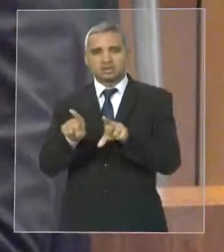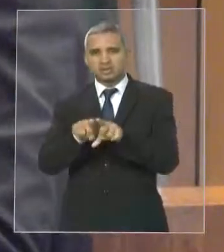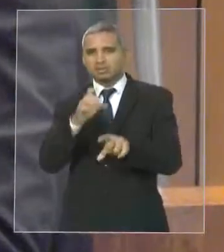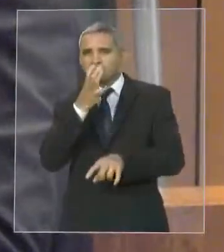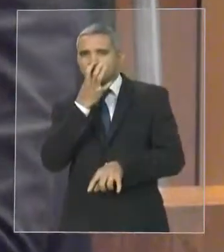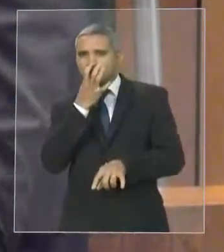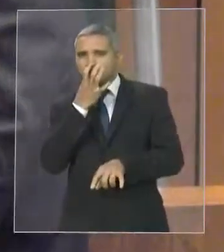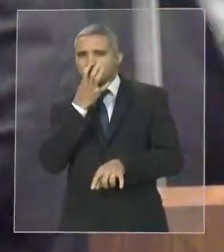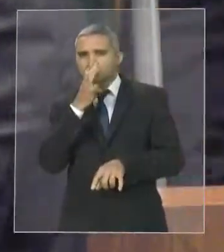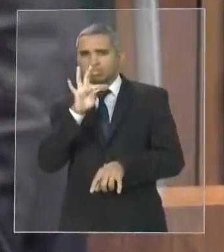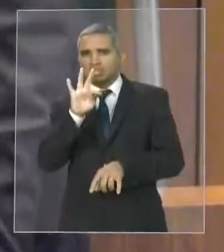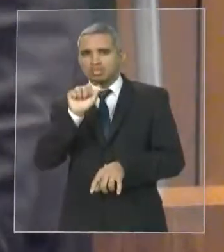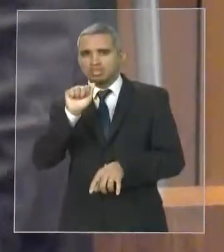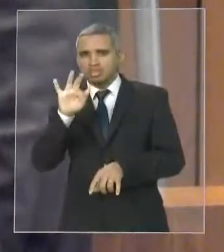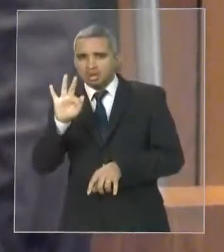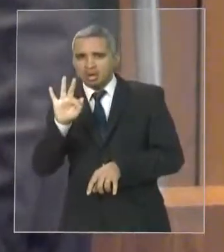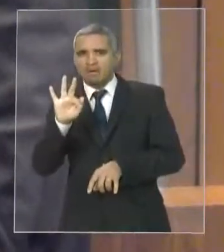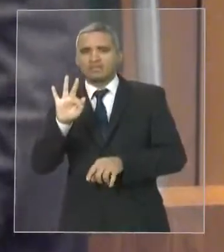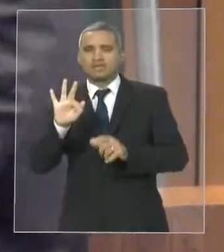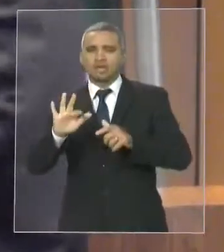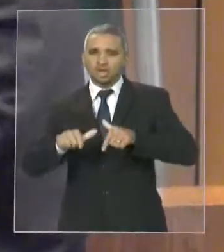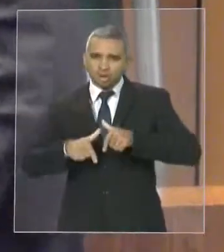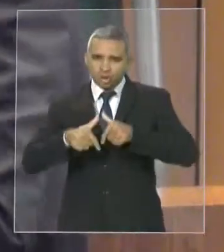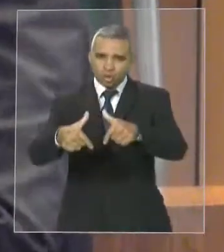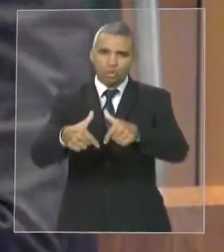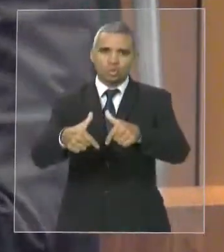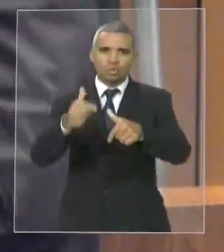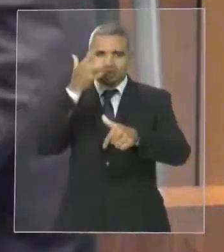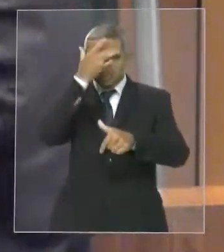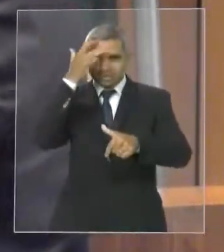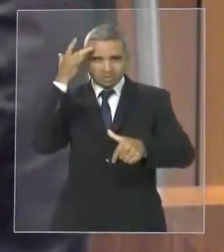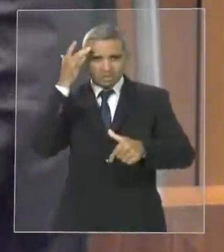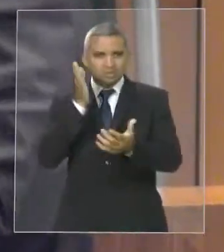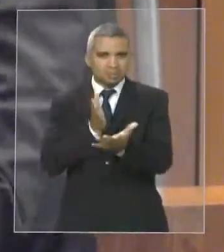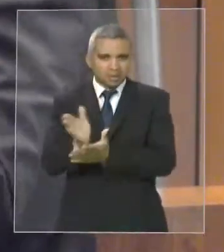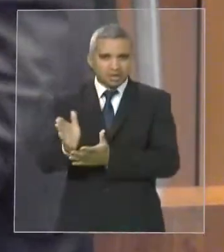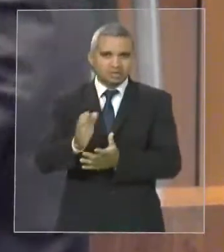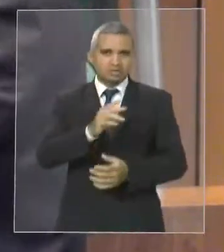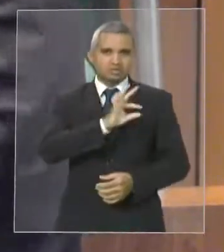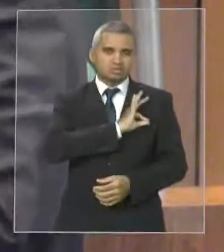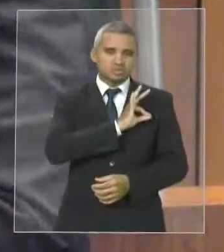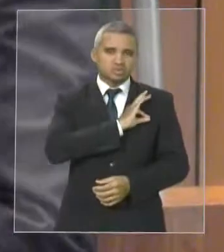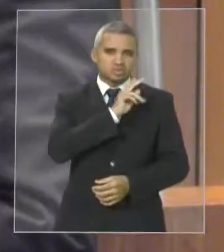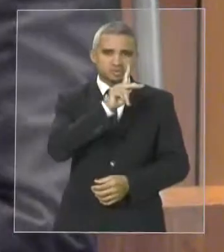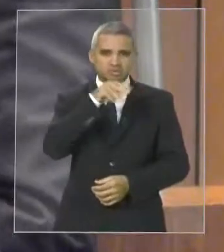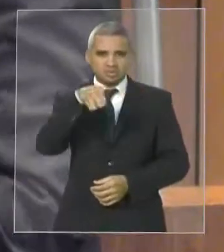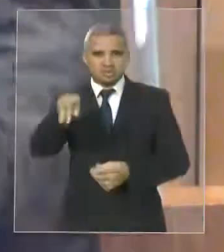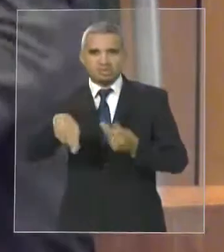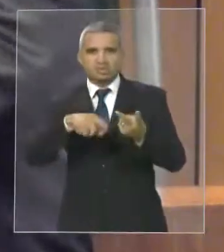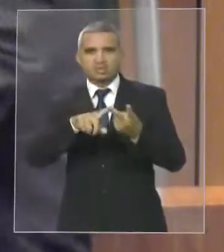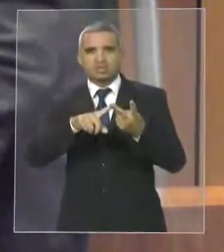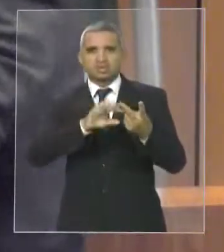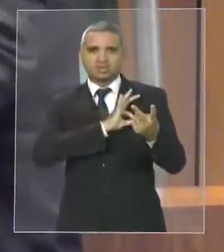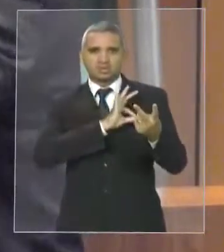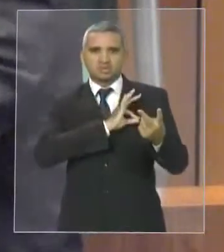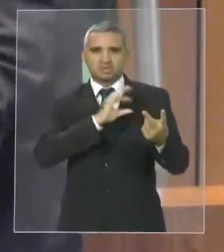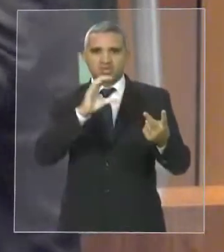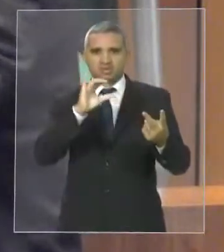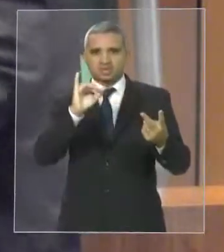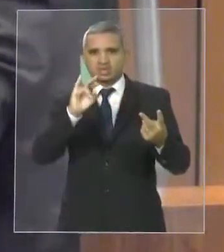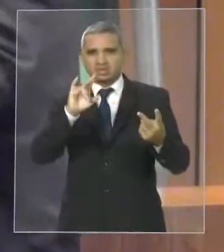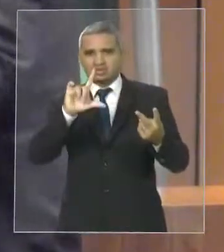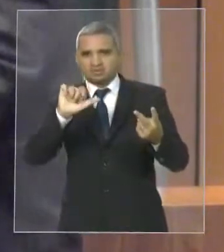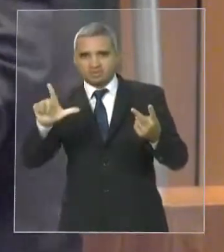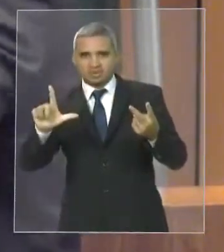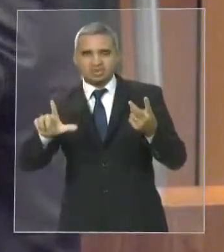defesa dos aprovados na Polícia Militar, na Polícia Civil, escrivão, delegado. Várias ações e